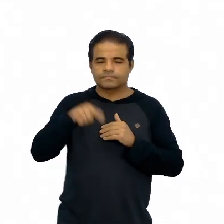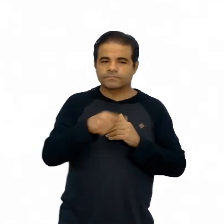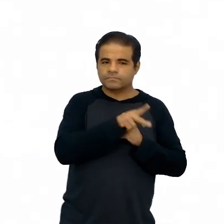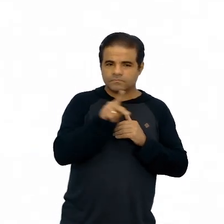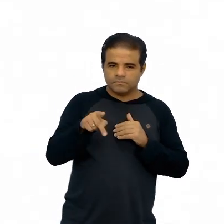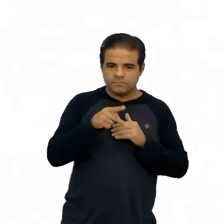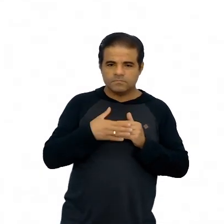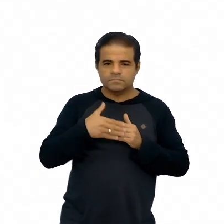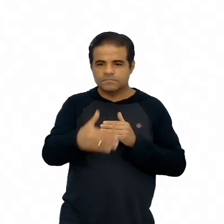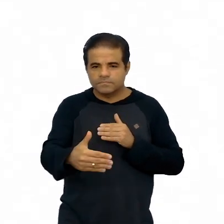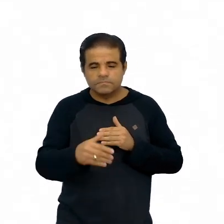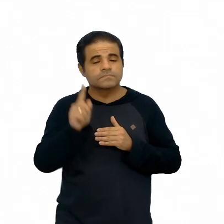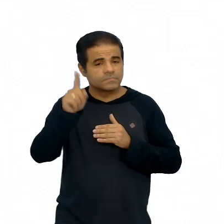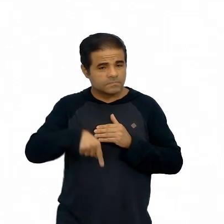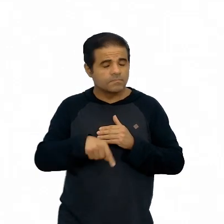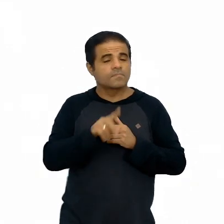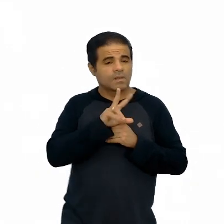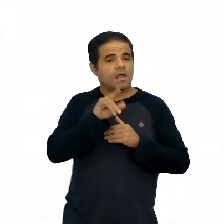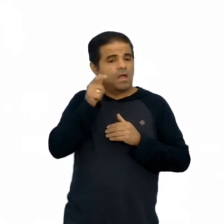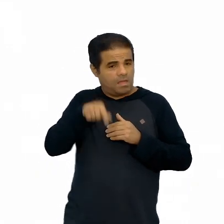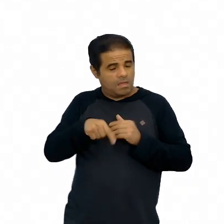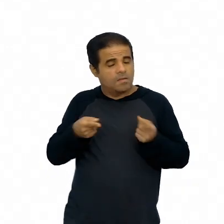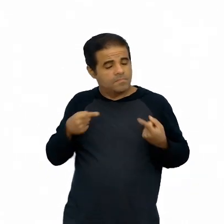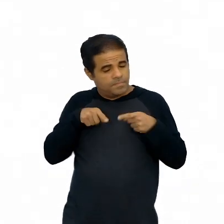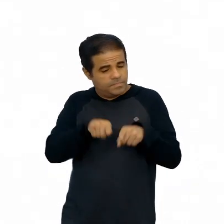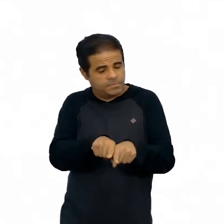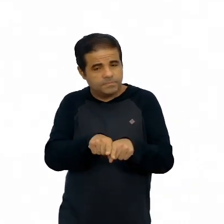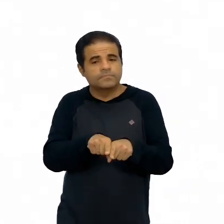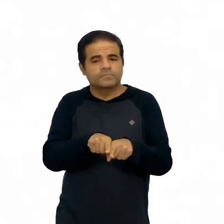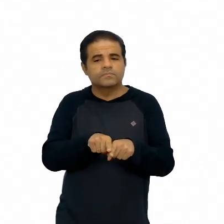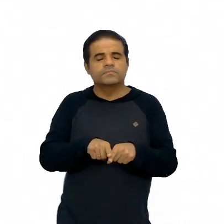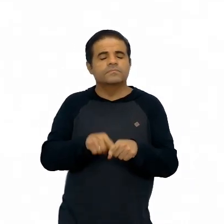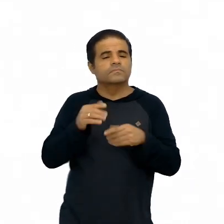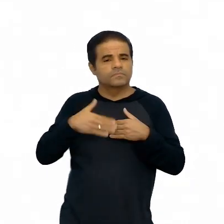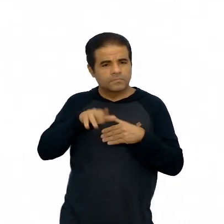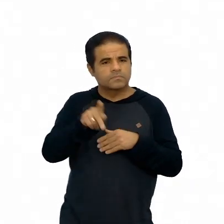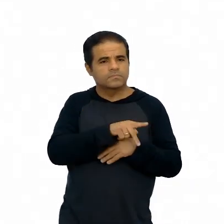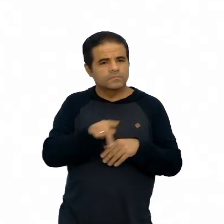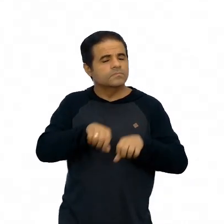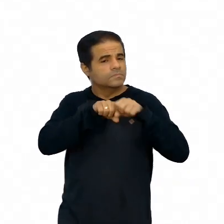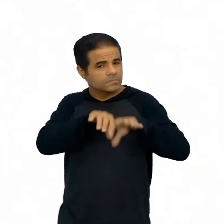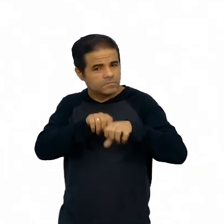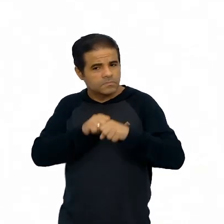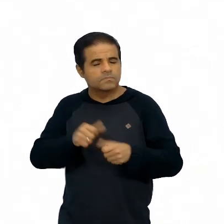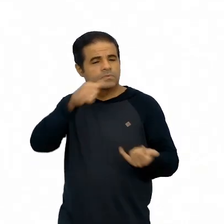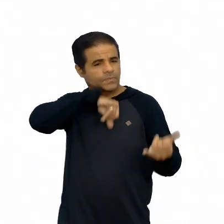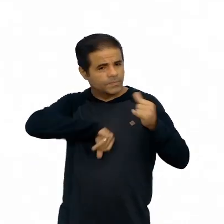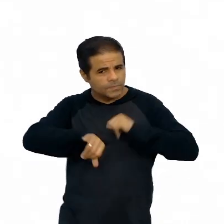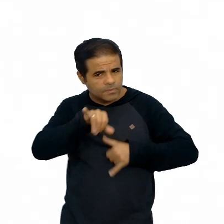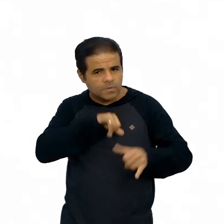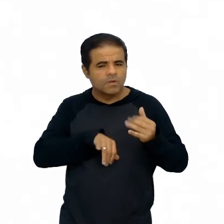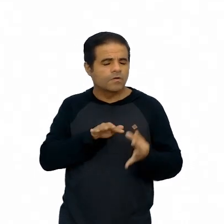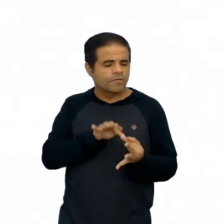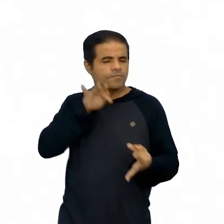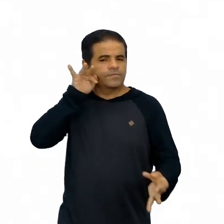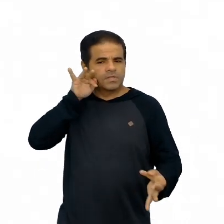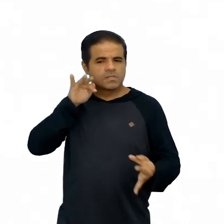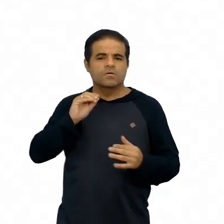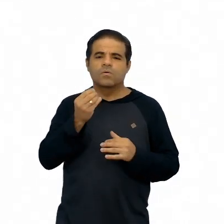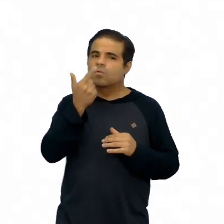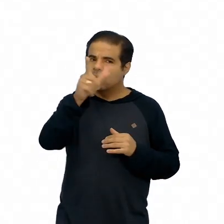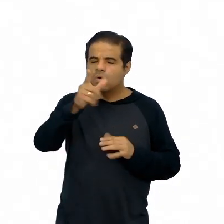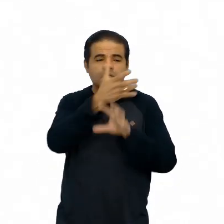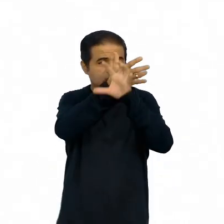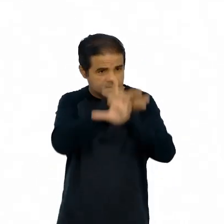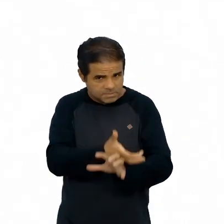professor, então talvez valha a pena ele buscar parceria com o professor do ensino fundamental, ou com o professor de química, ou de física, ou de outra